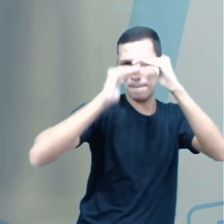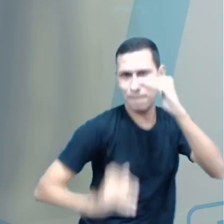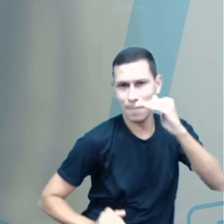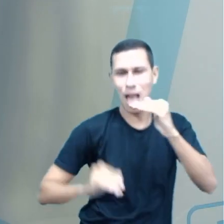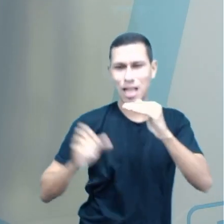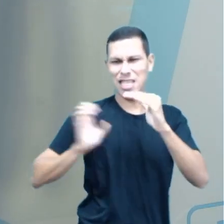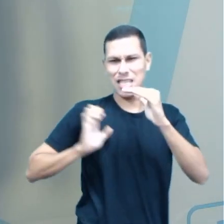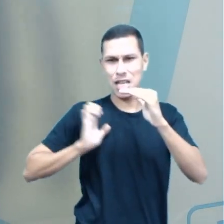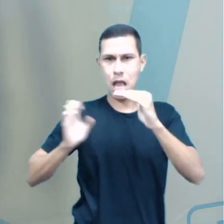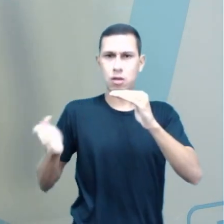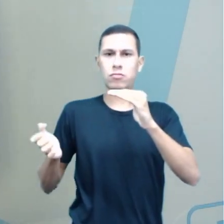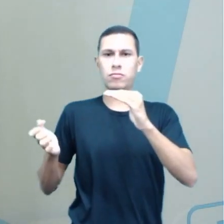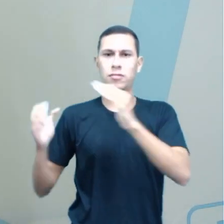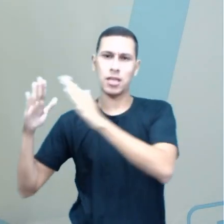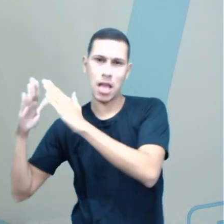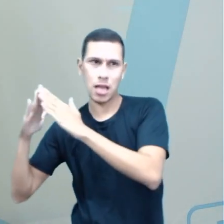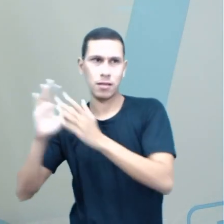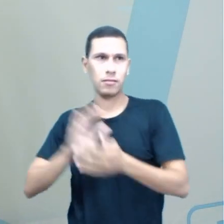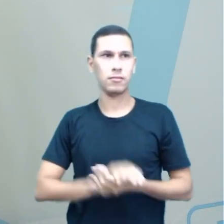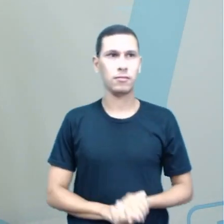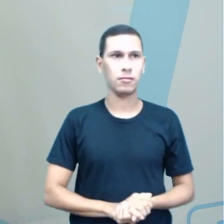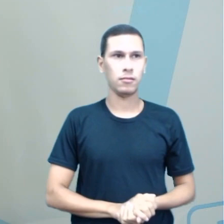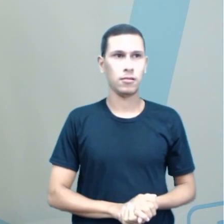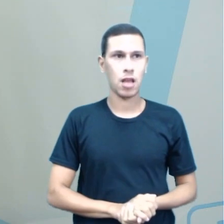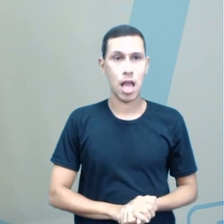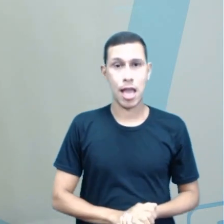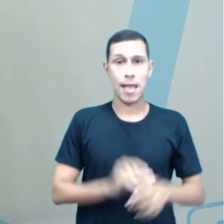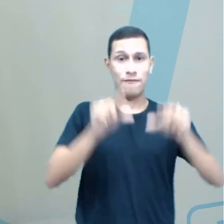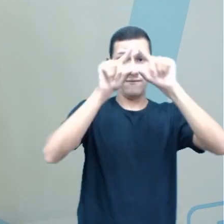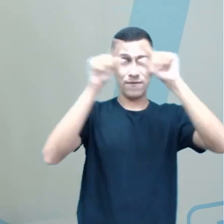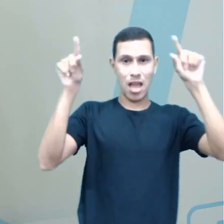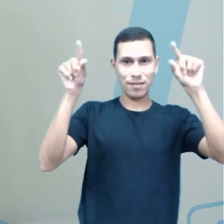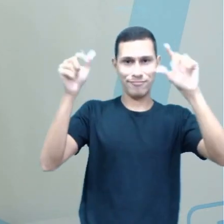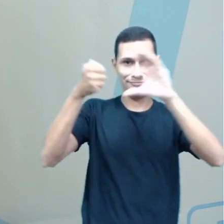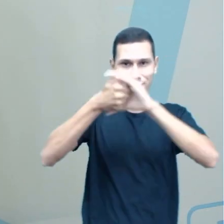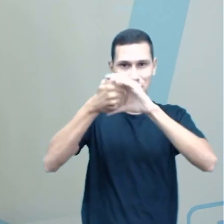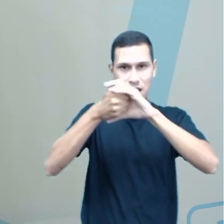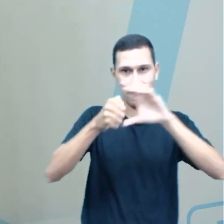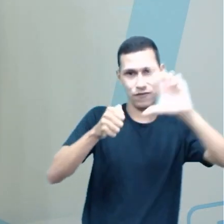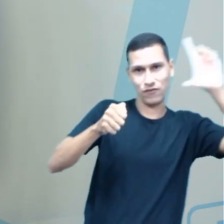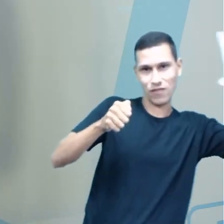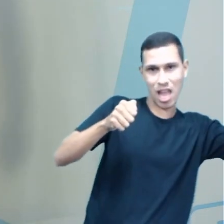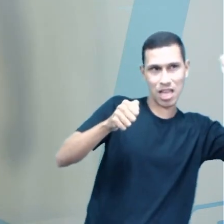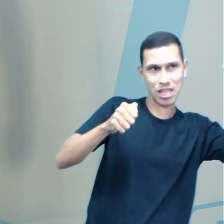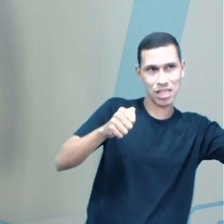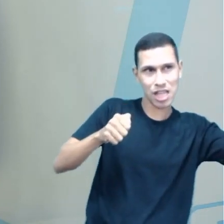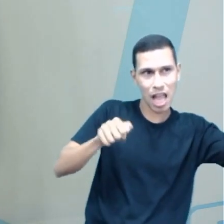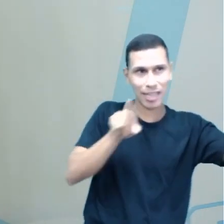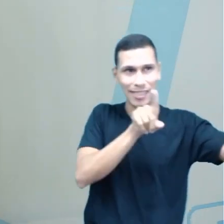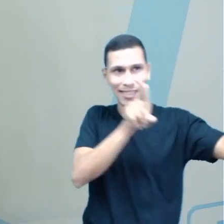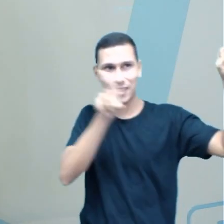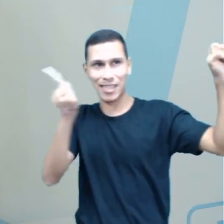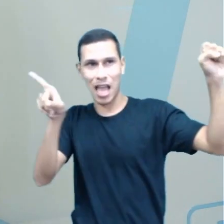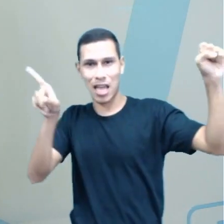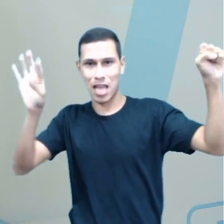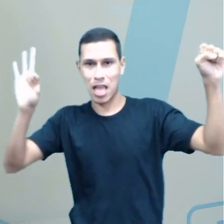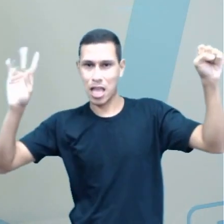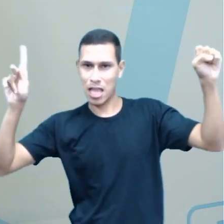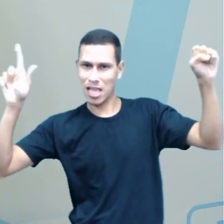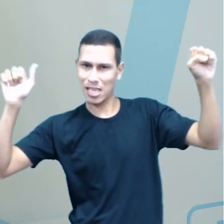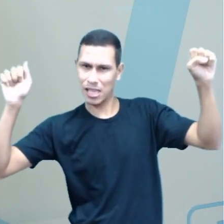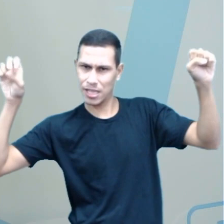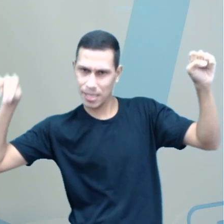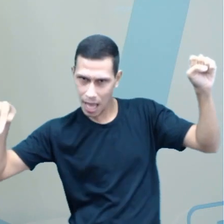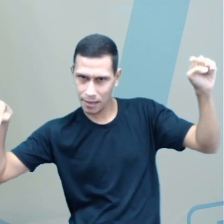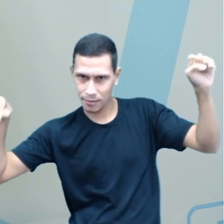aí? This apartment is less expensive than that house. Tivemos aqui o